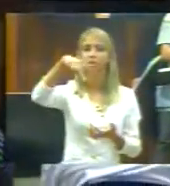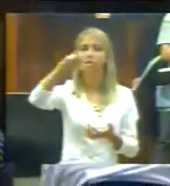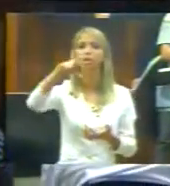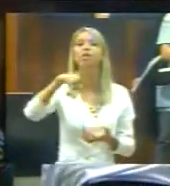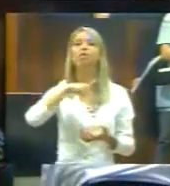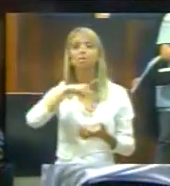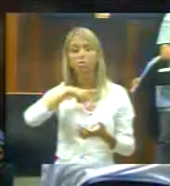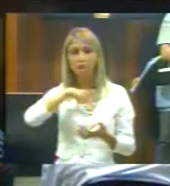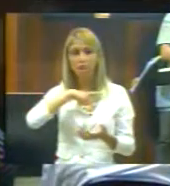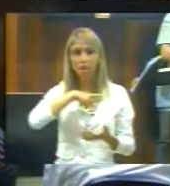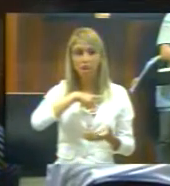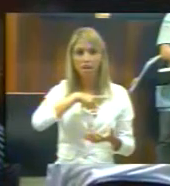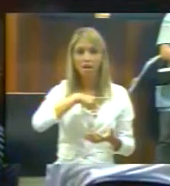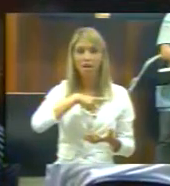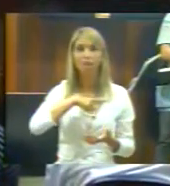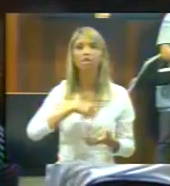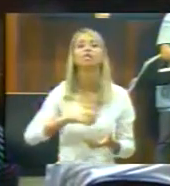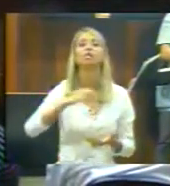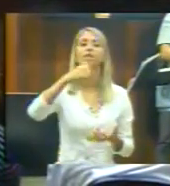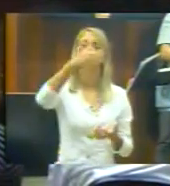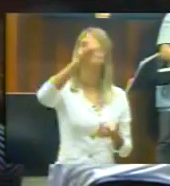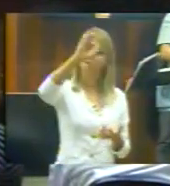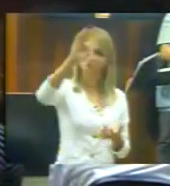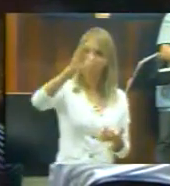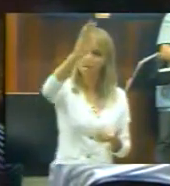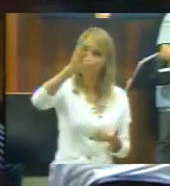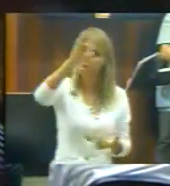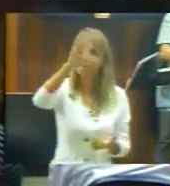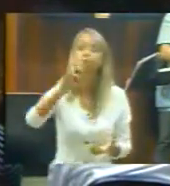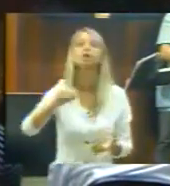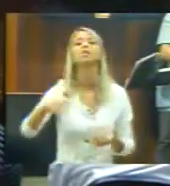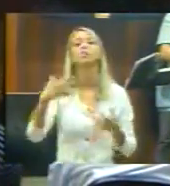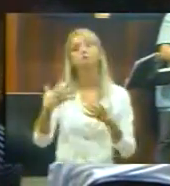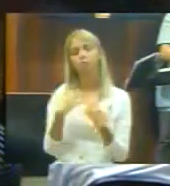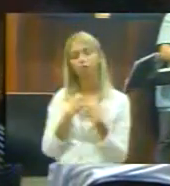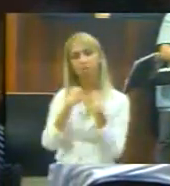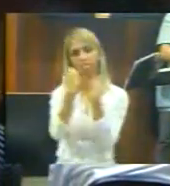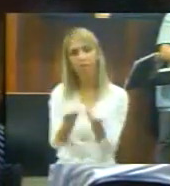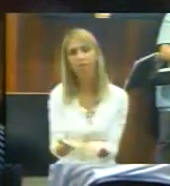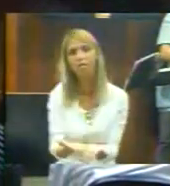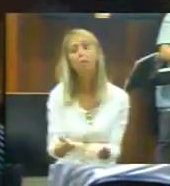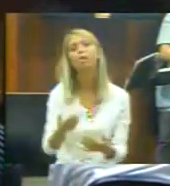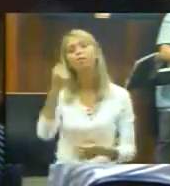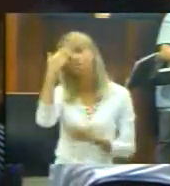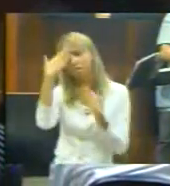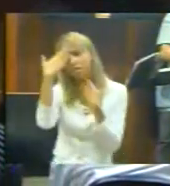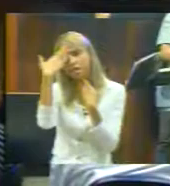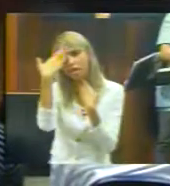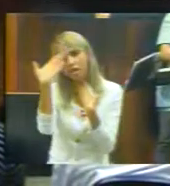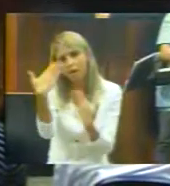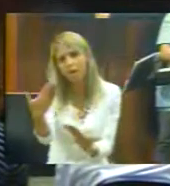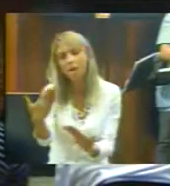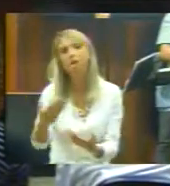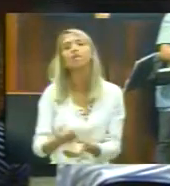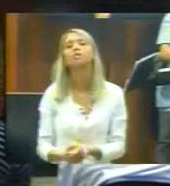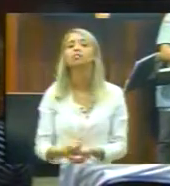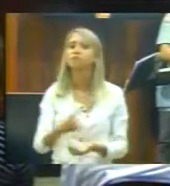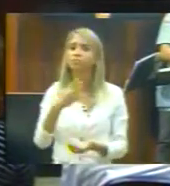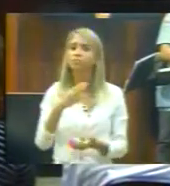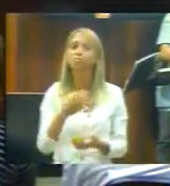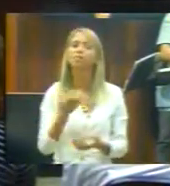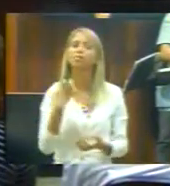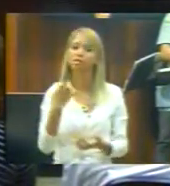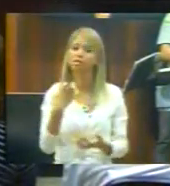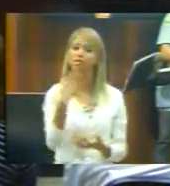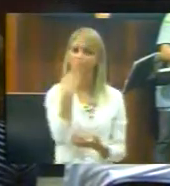de 100% no Ser Instituto. Muito obrigado por tudo que vocês têm feito por nós. Prometemos que vamos retribuir à sociedade tudo aquilo que nos